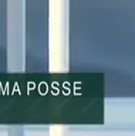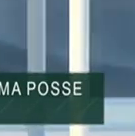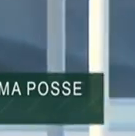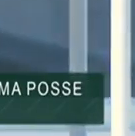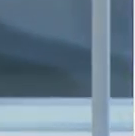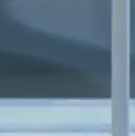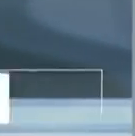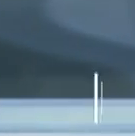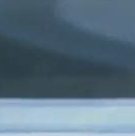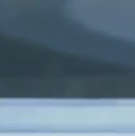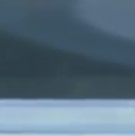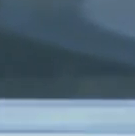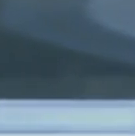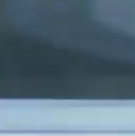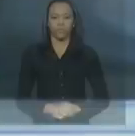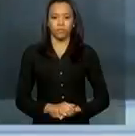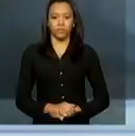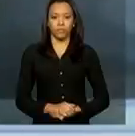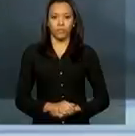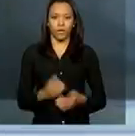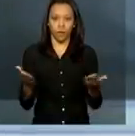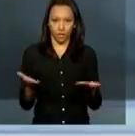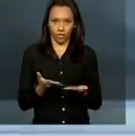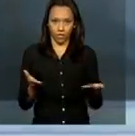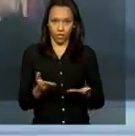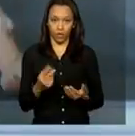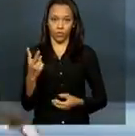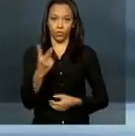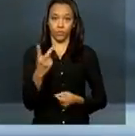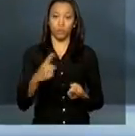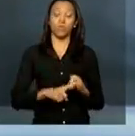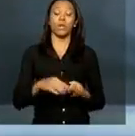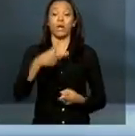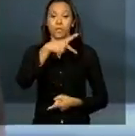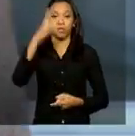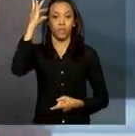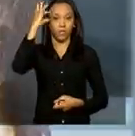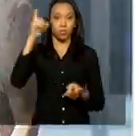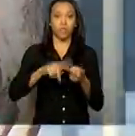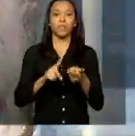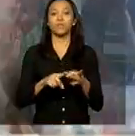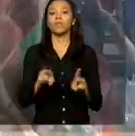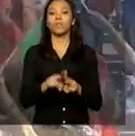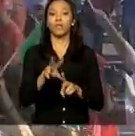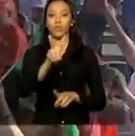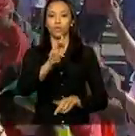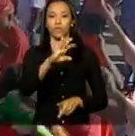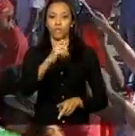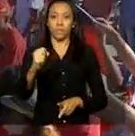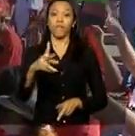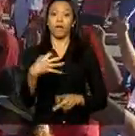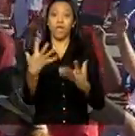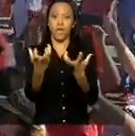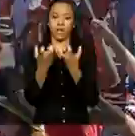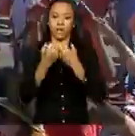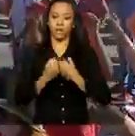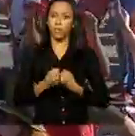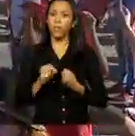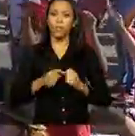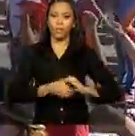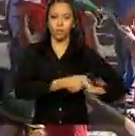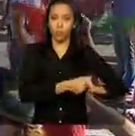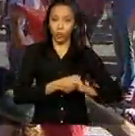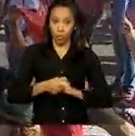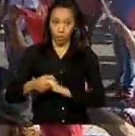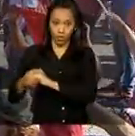neste momento a presidenta da República, Dilma Rousseff, e o vice-presidente da República, Michel Temer, receberão no